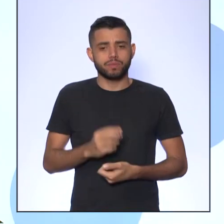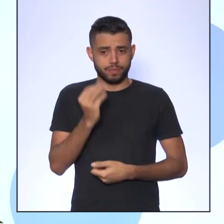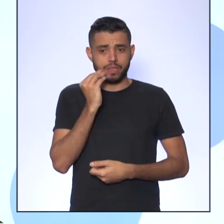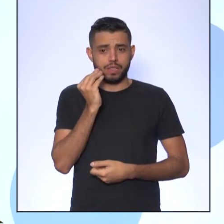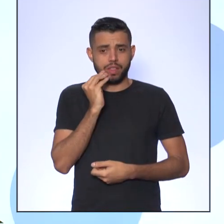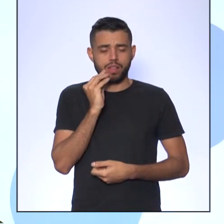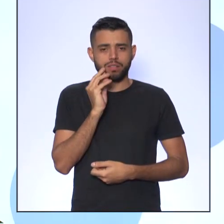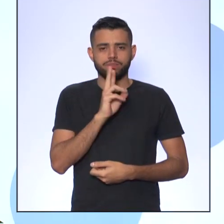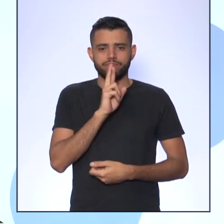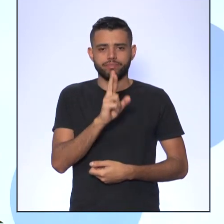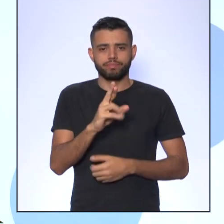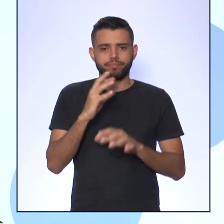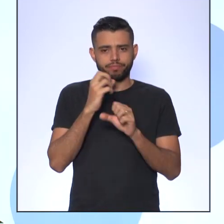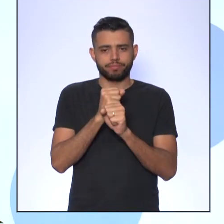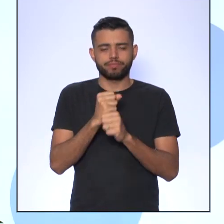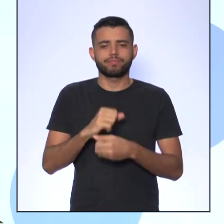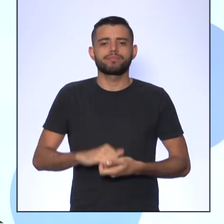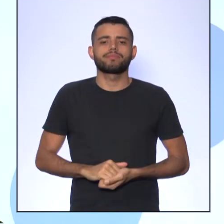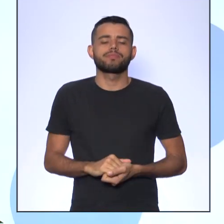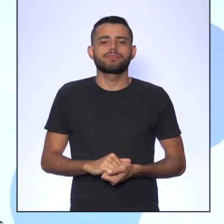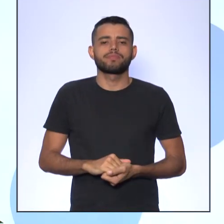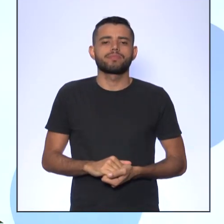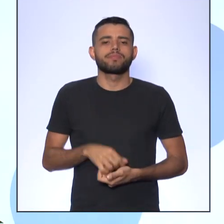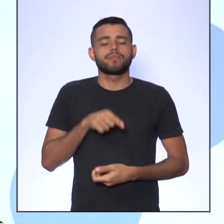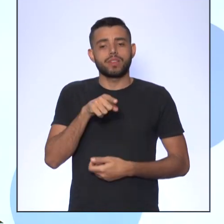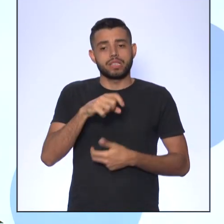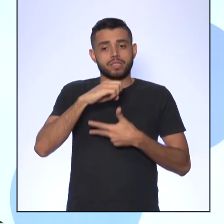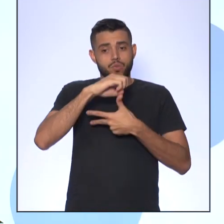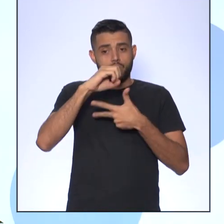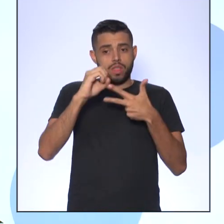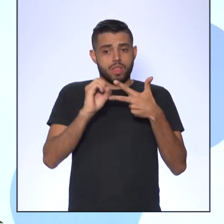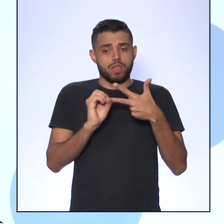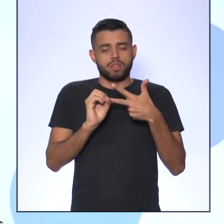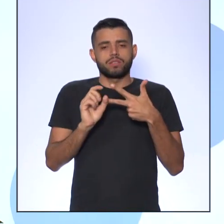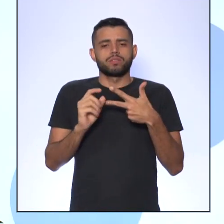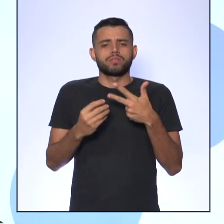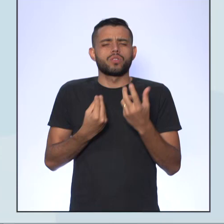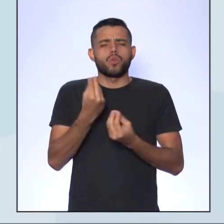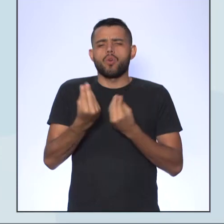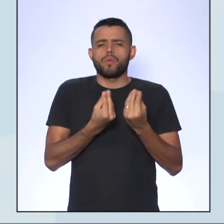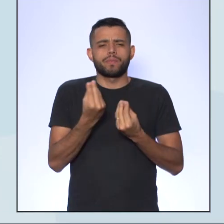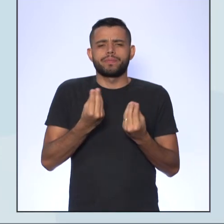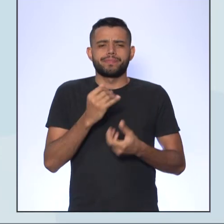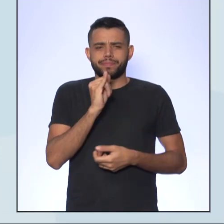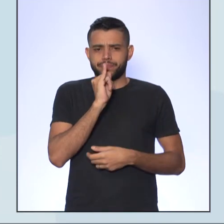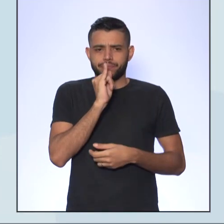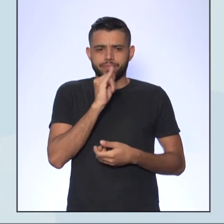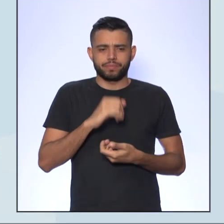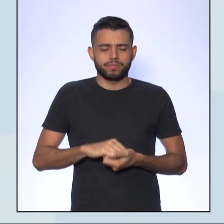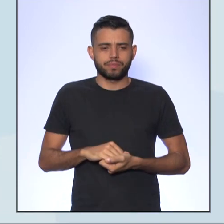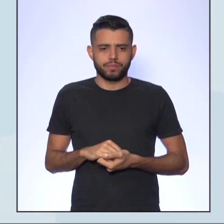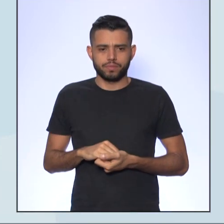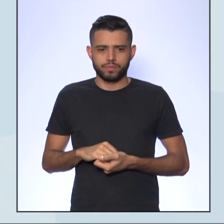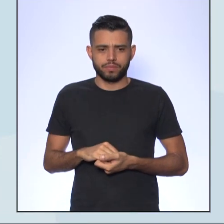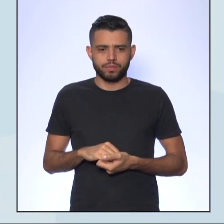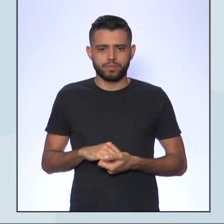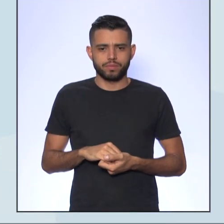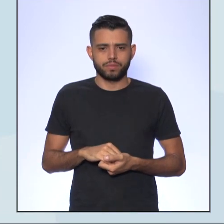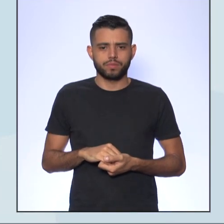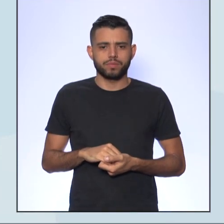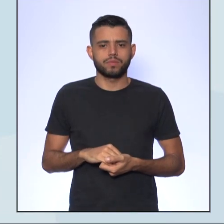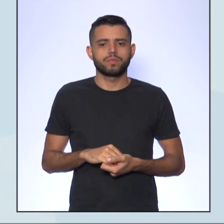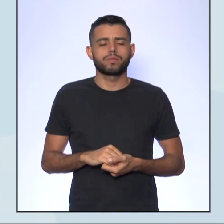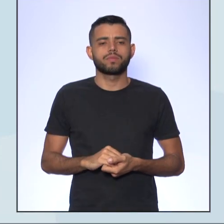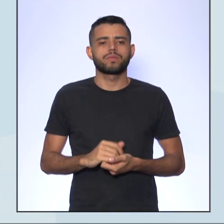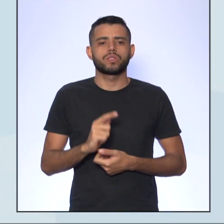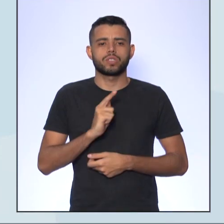fazer ela? Então, essa daí, nessa questão do Enem aí, nós tínhamos a seguinte condição. Então, nós tínhamos, no caso,